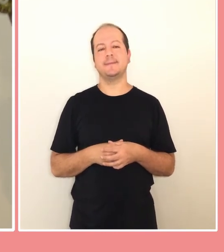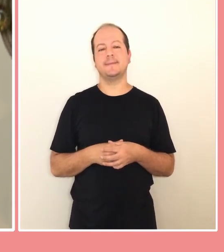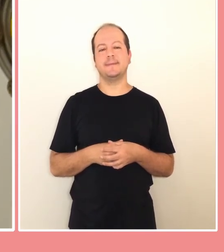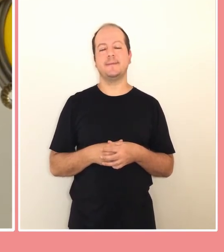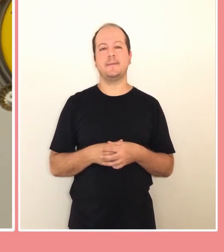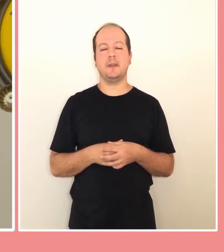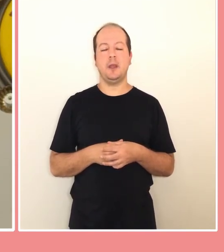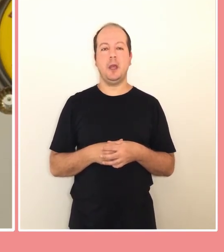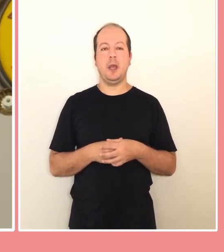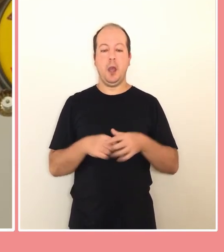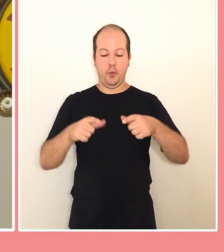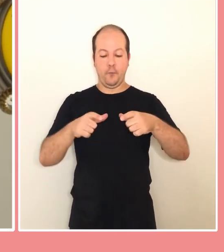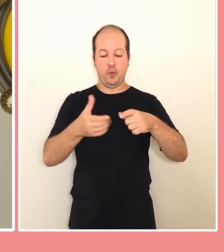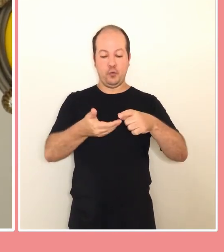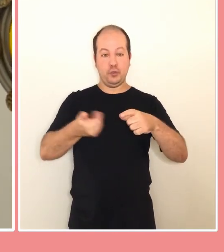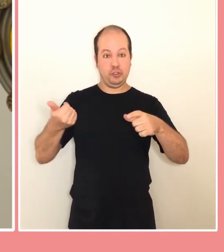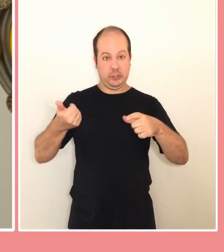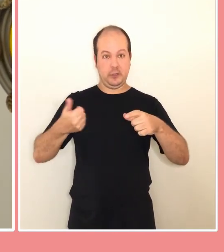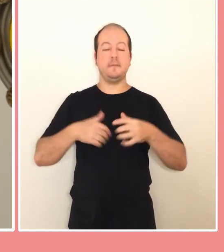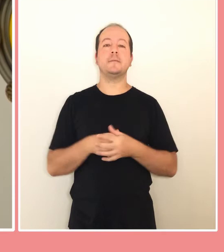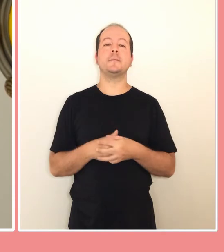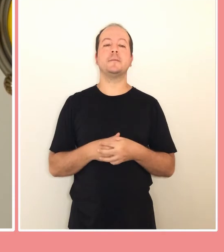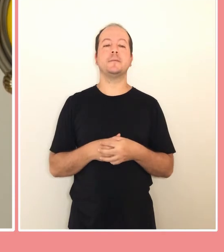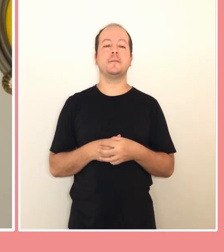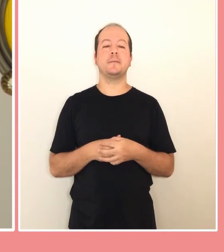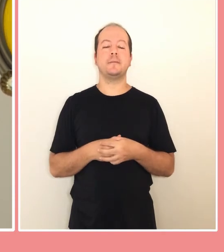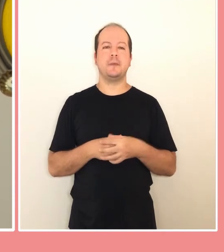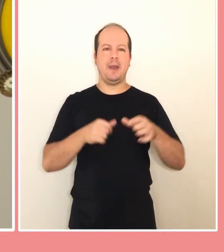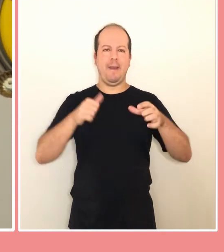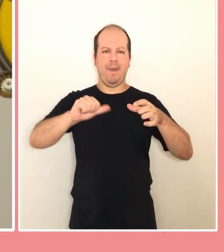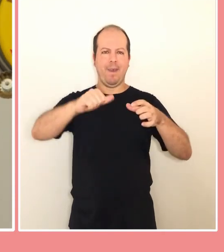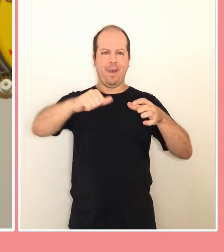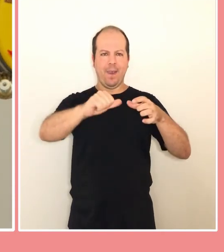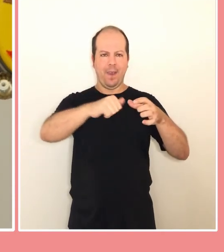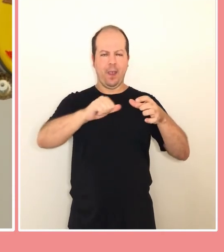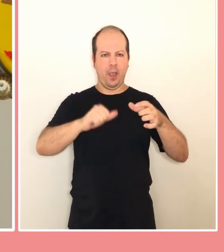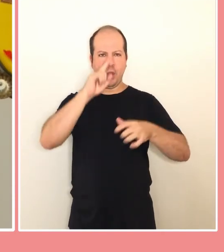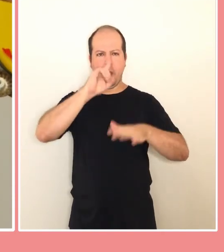eu corto o fundo da lata, amasso bem para não cortar a mão.